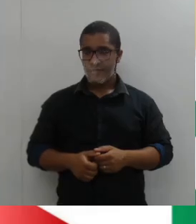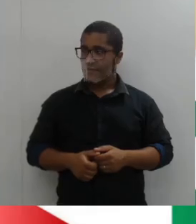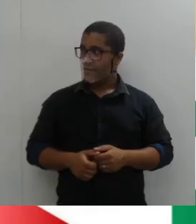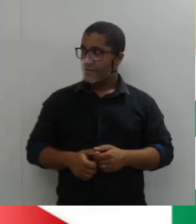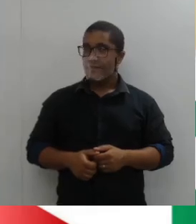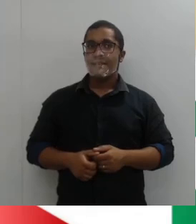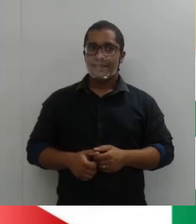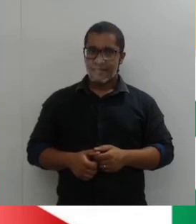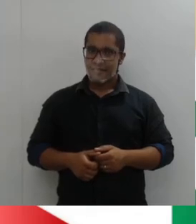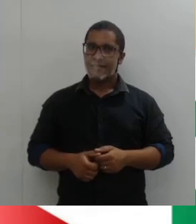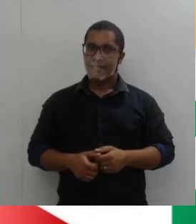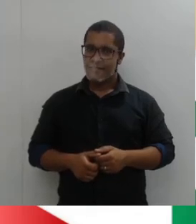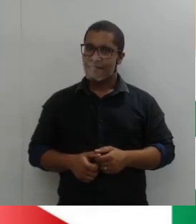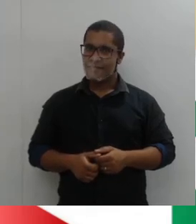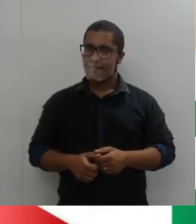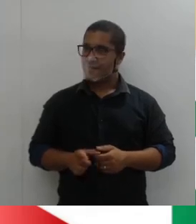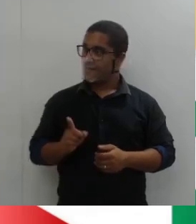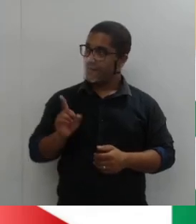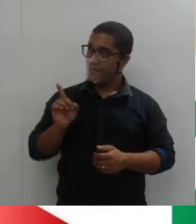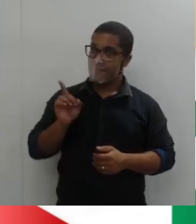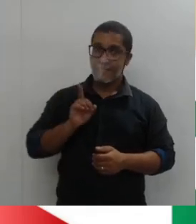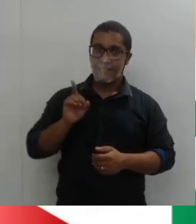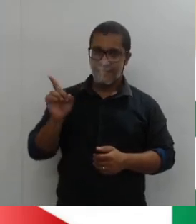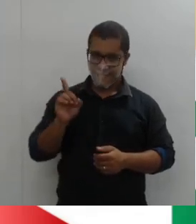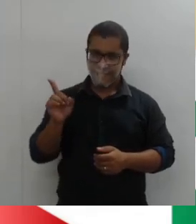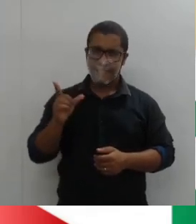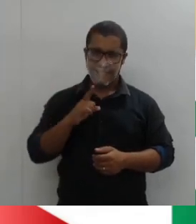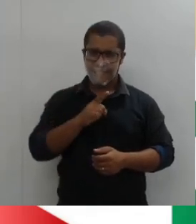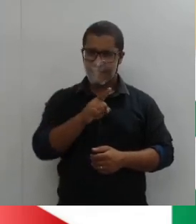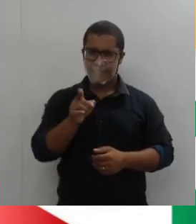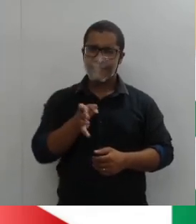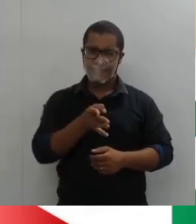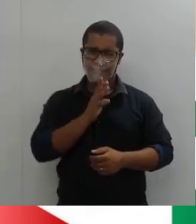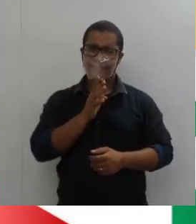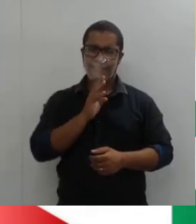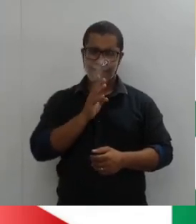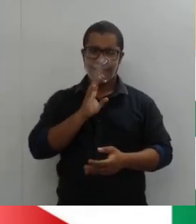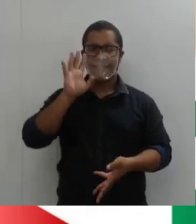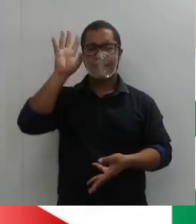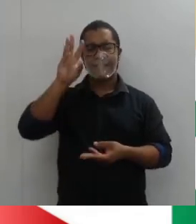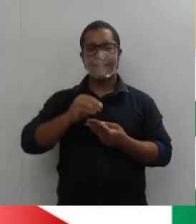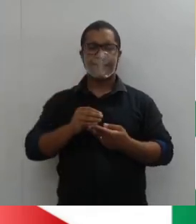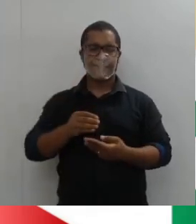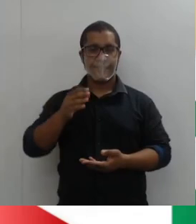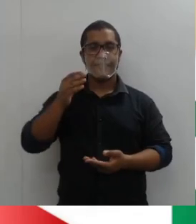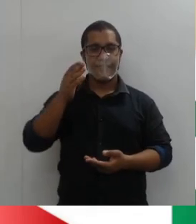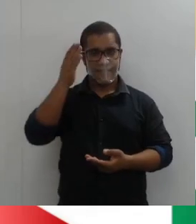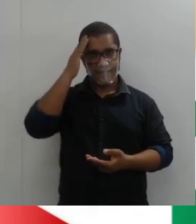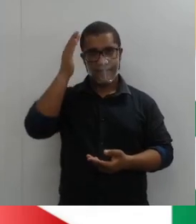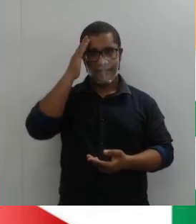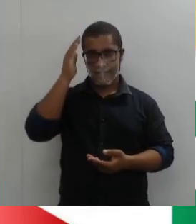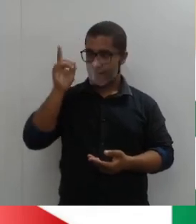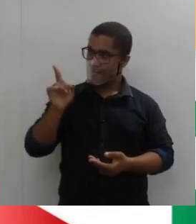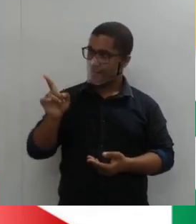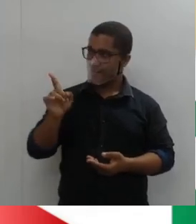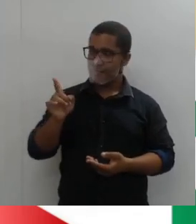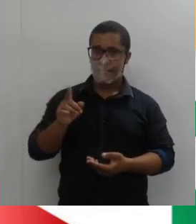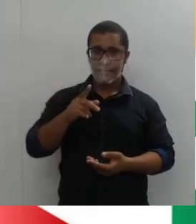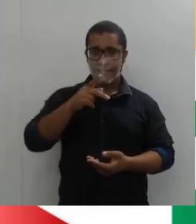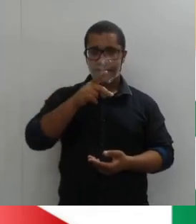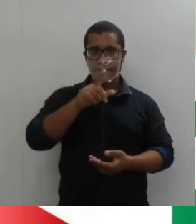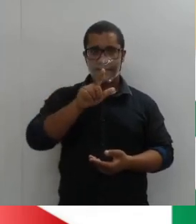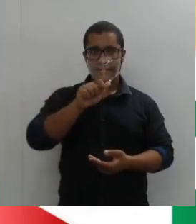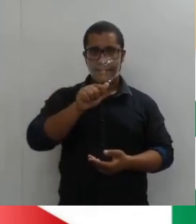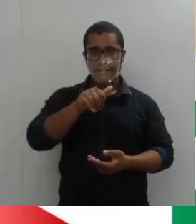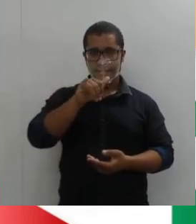Agora sim, né? Na tela para vocês, uma imagem que vocês reconhecem muito bem, que é o PlayStation 2.